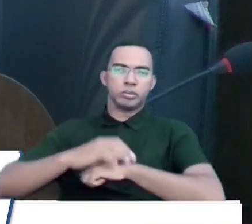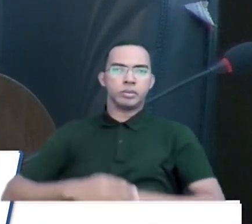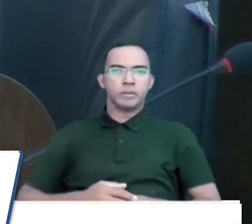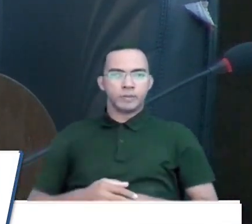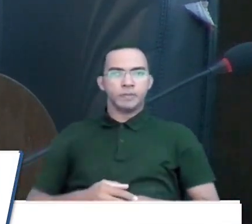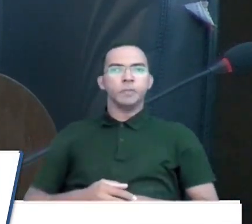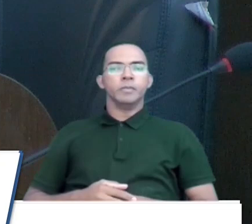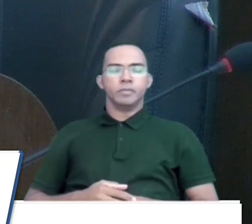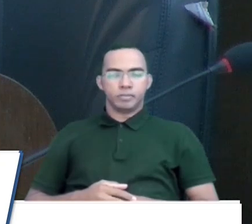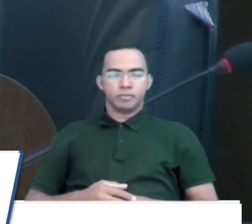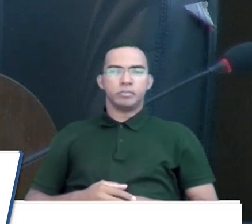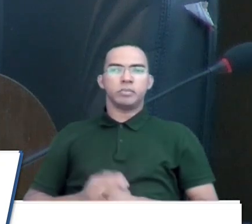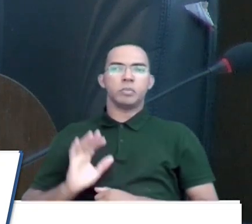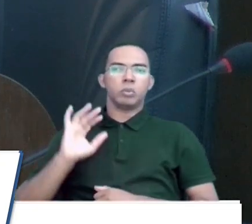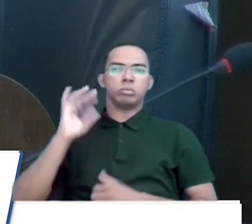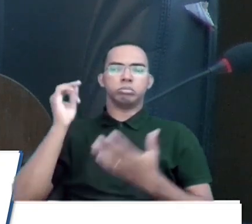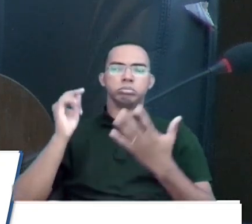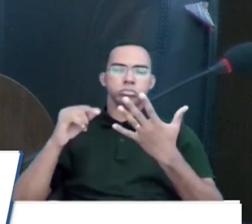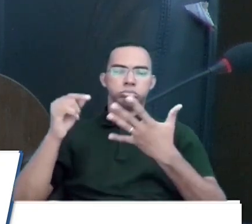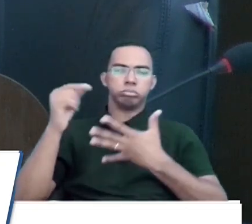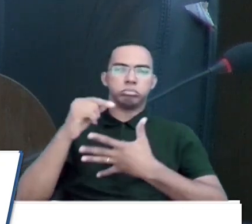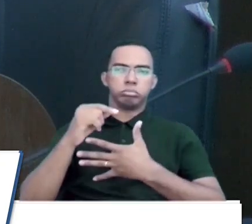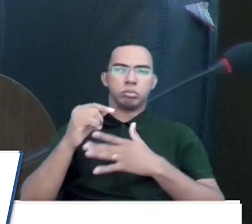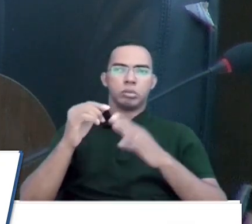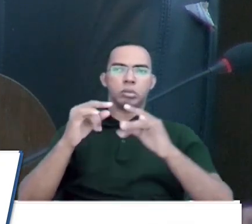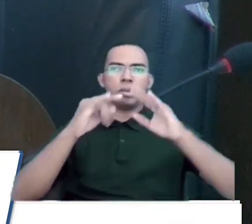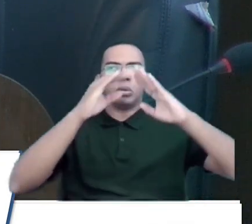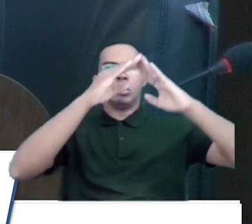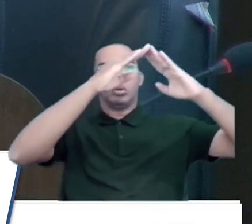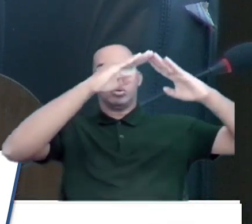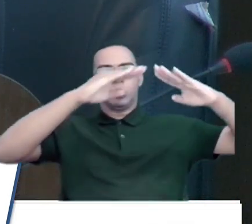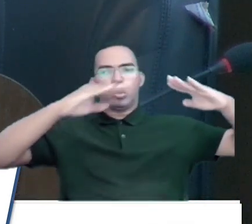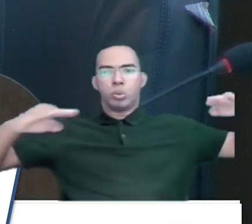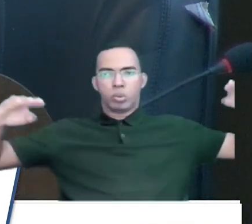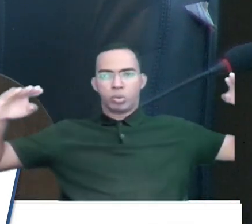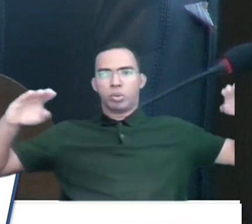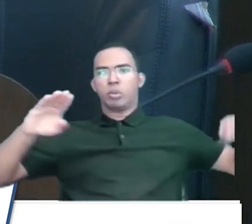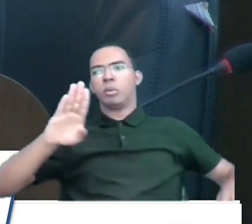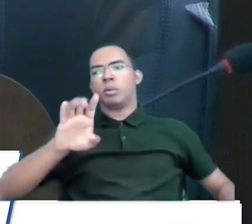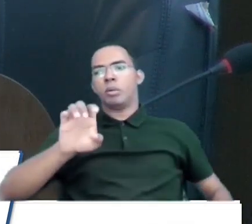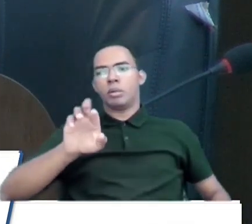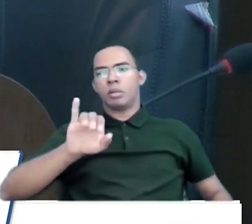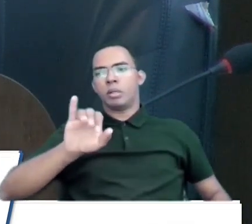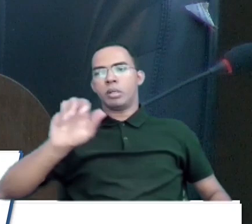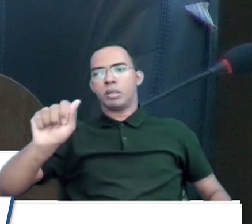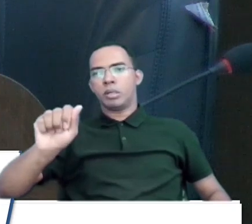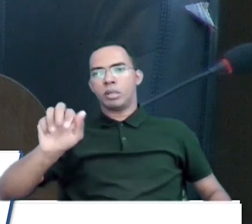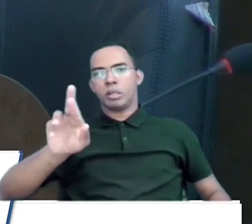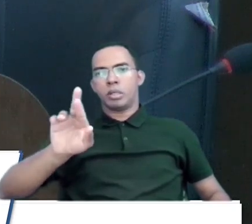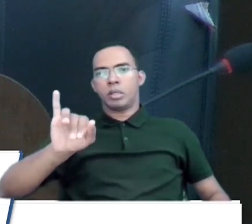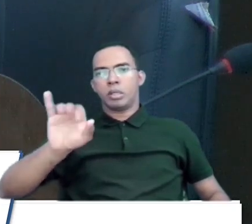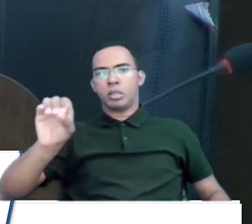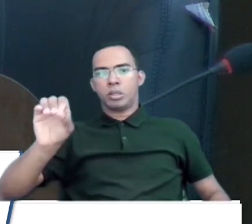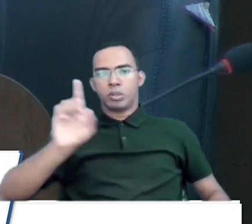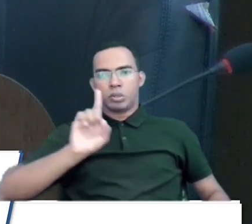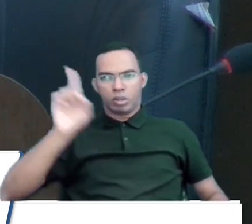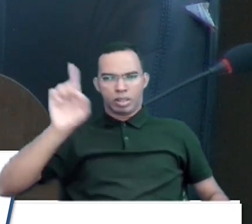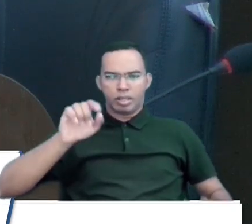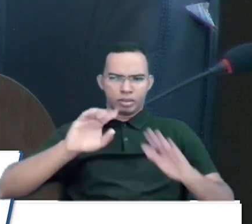Houve um caso pontual, debaixo do pontilhão ali, do posto Beira Rio. Certo. O posto do João lá embaixo.